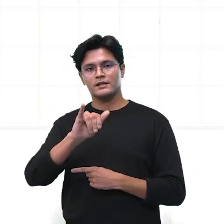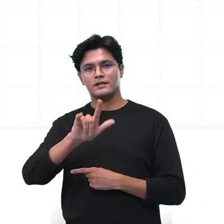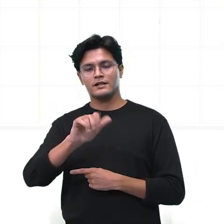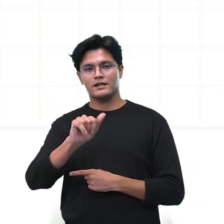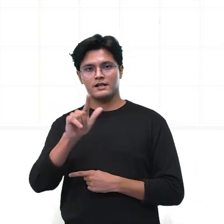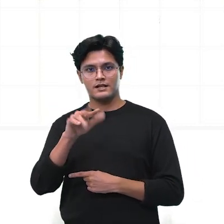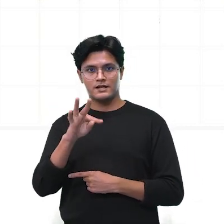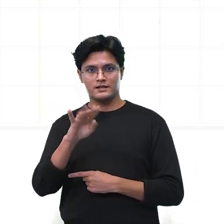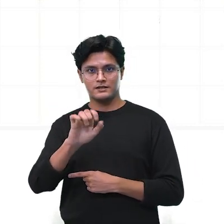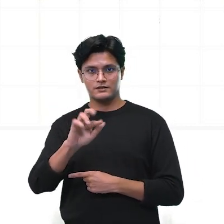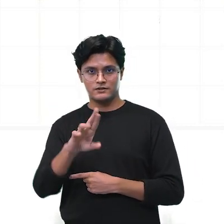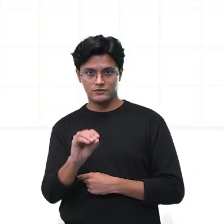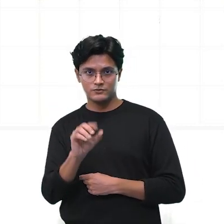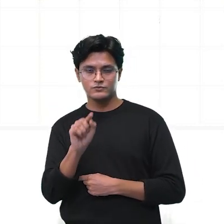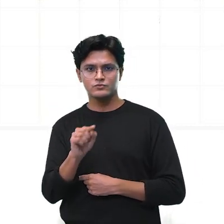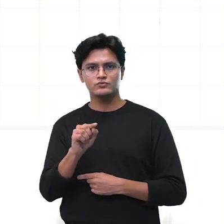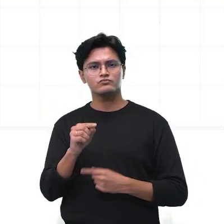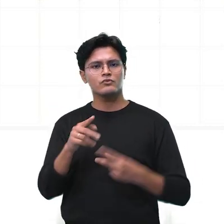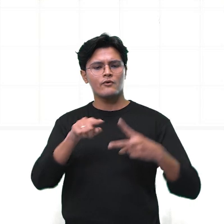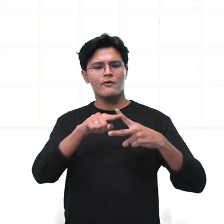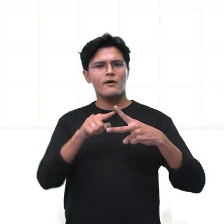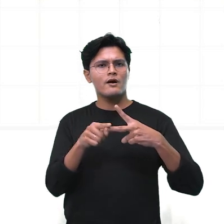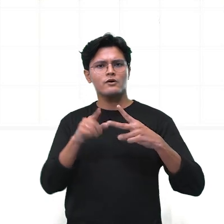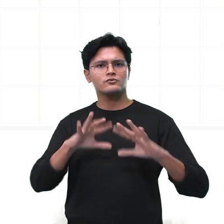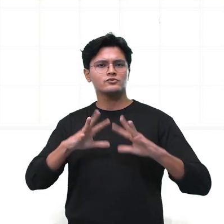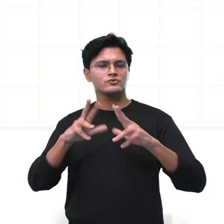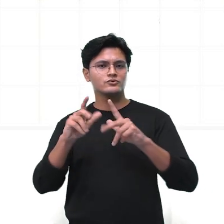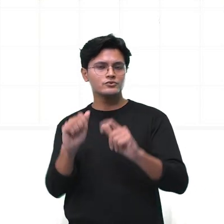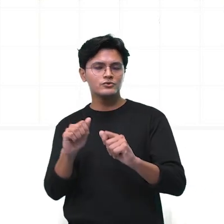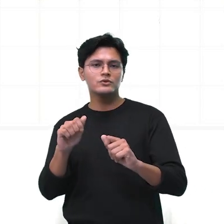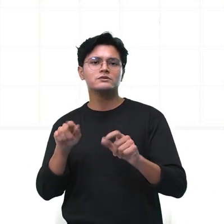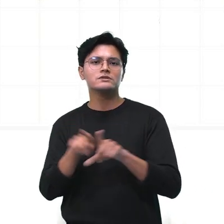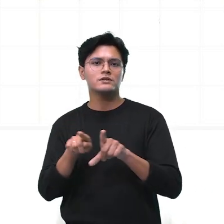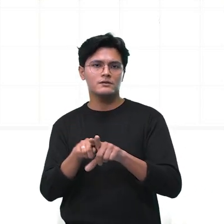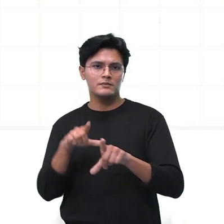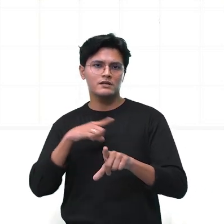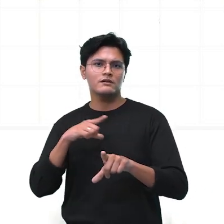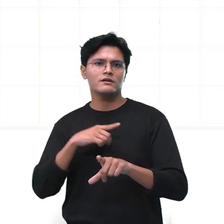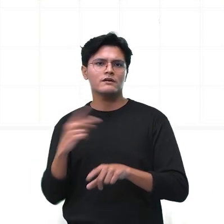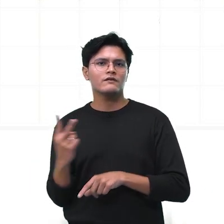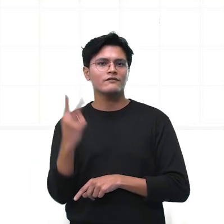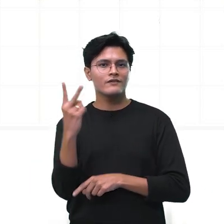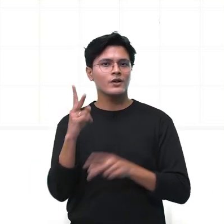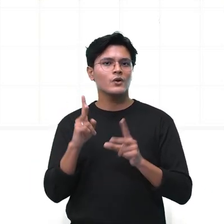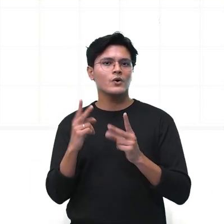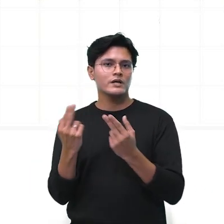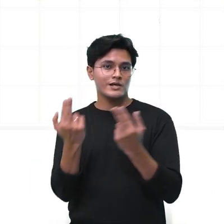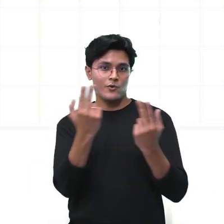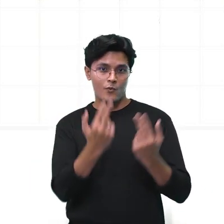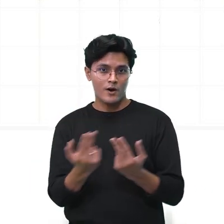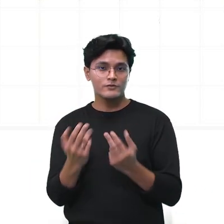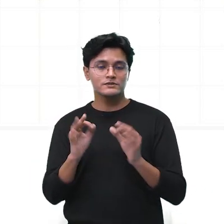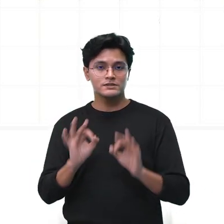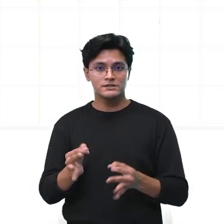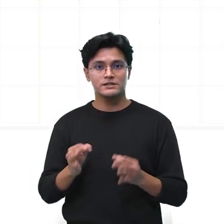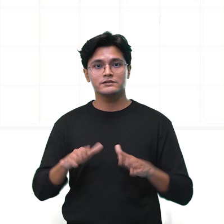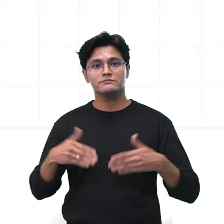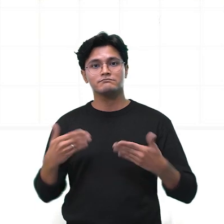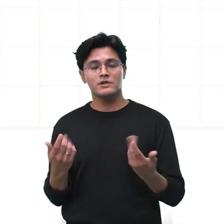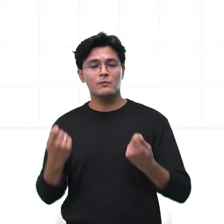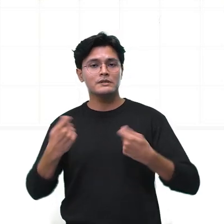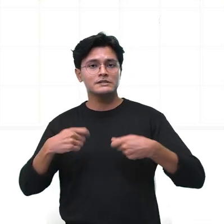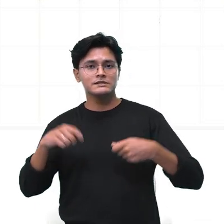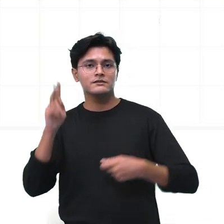esses ângulos, eles também terão valores iguais. E aí nós vamos ter que